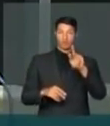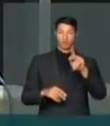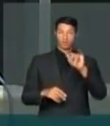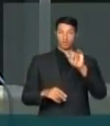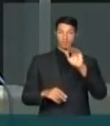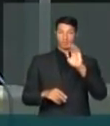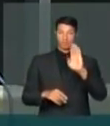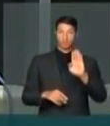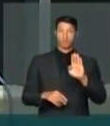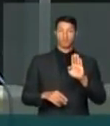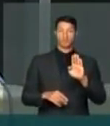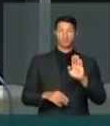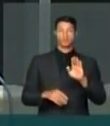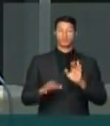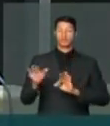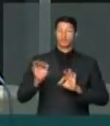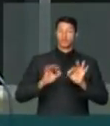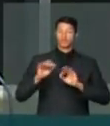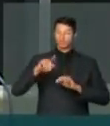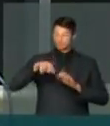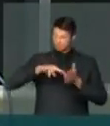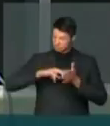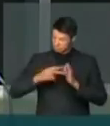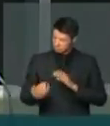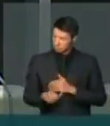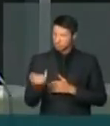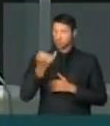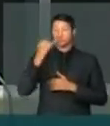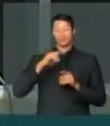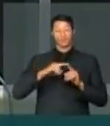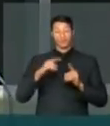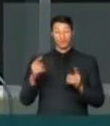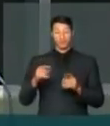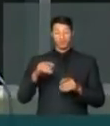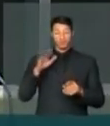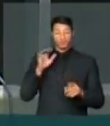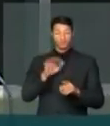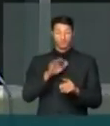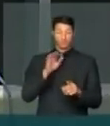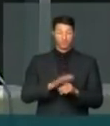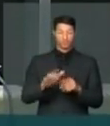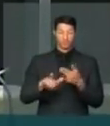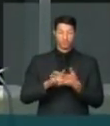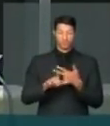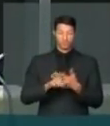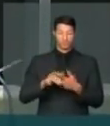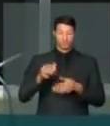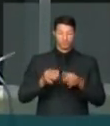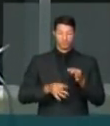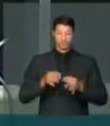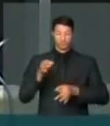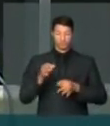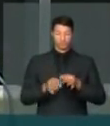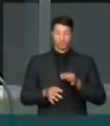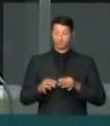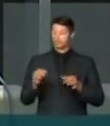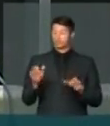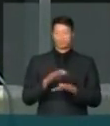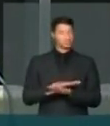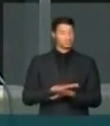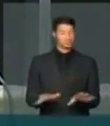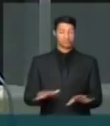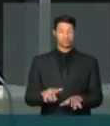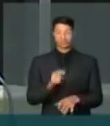Congresso. As homenagens foram significativas, mas as ameaças legislativas e judiciais não